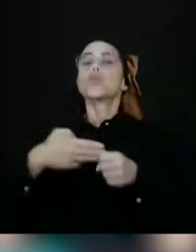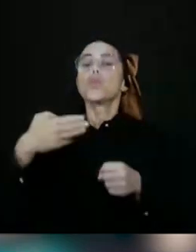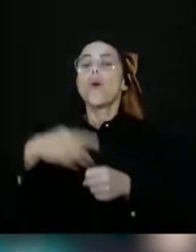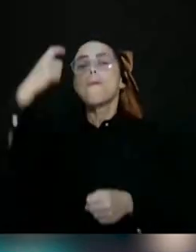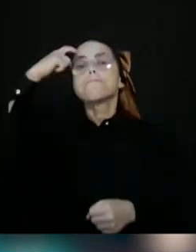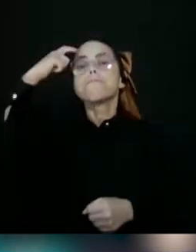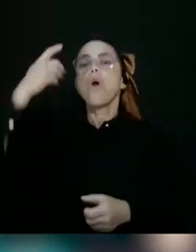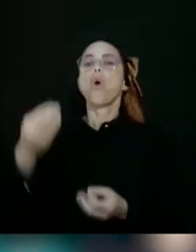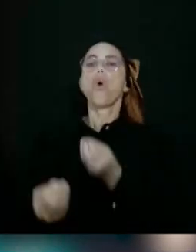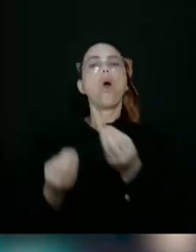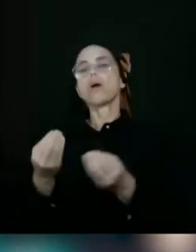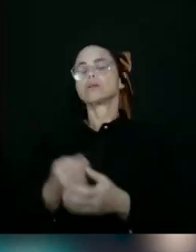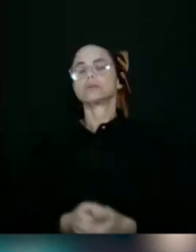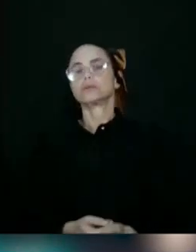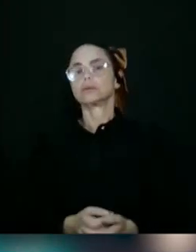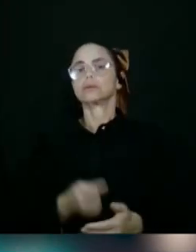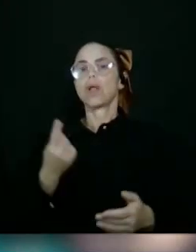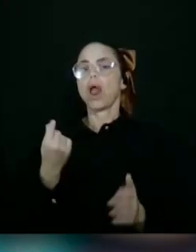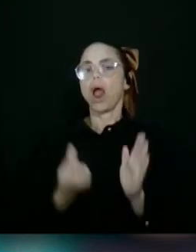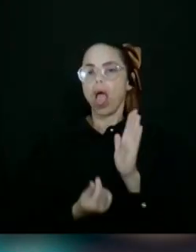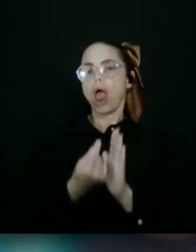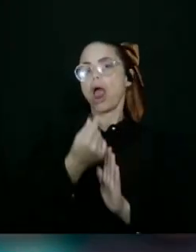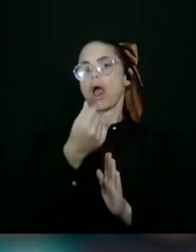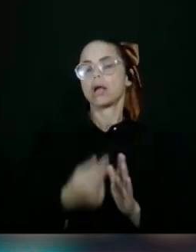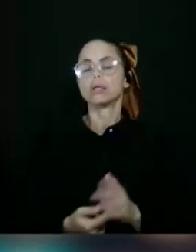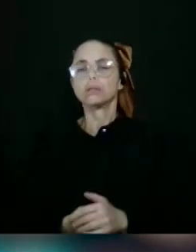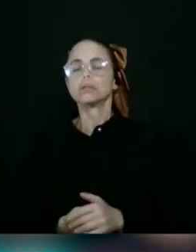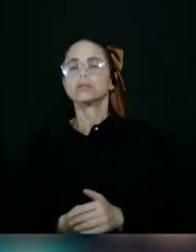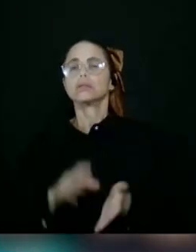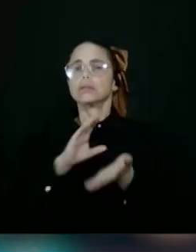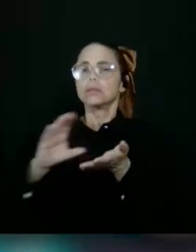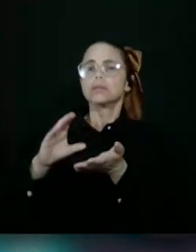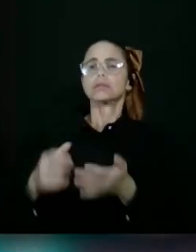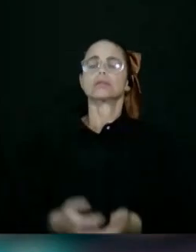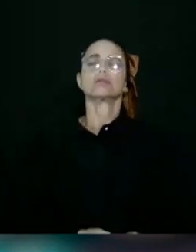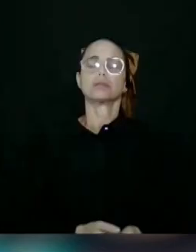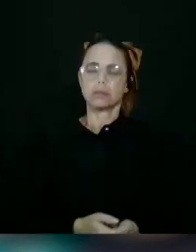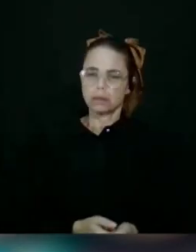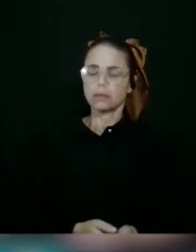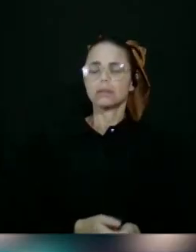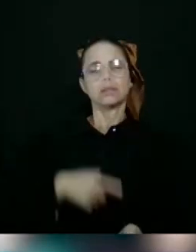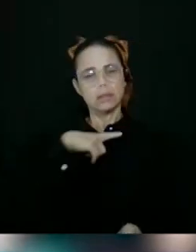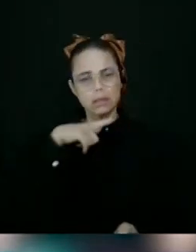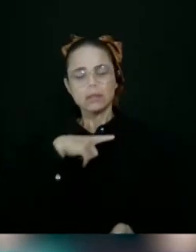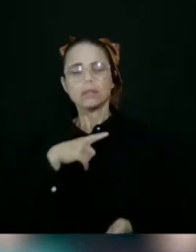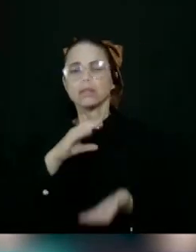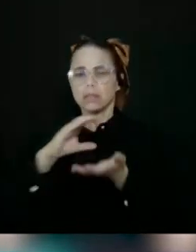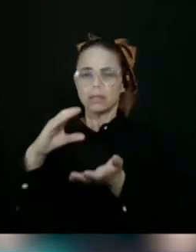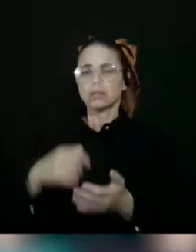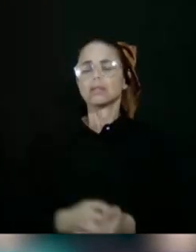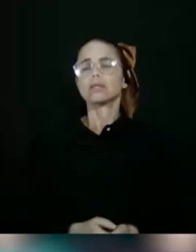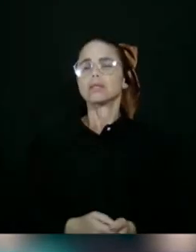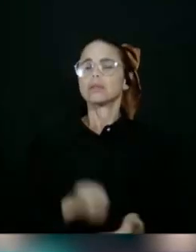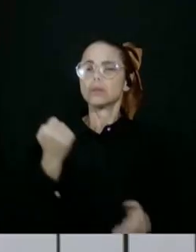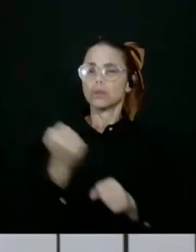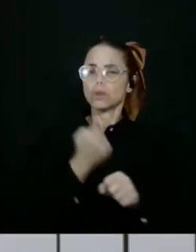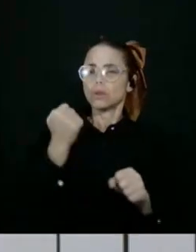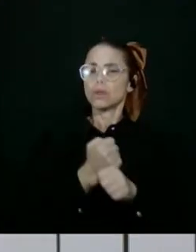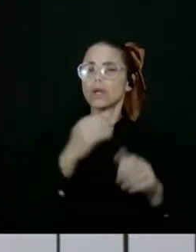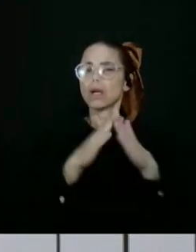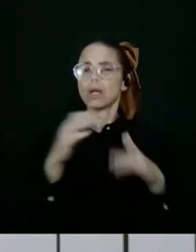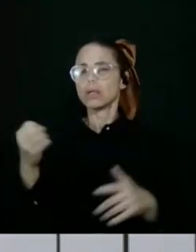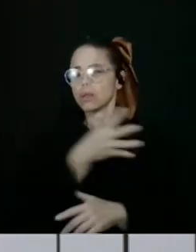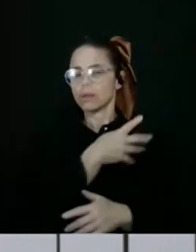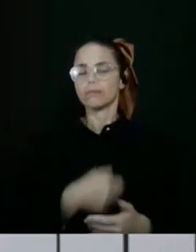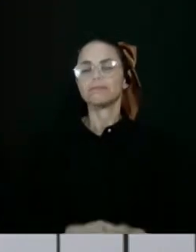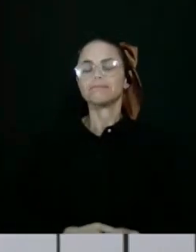a hora do orçamento, as emendas impositivas, tem que ser destinada para essas questões. E a